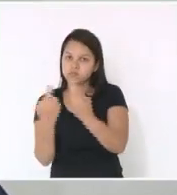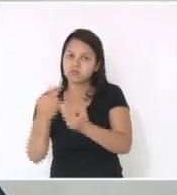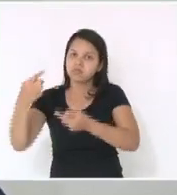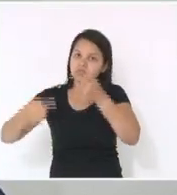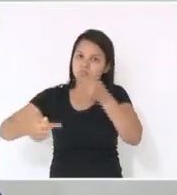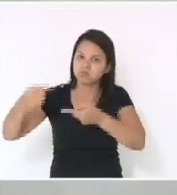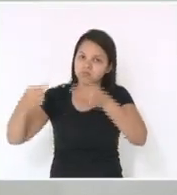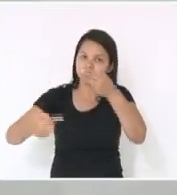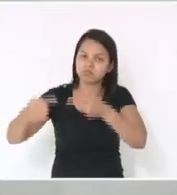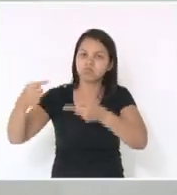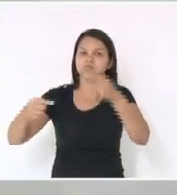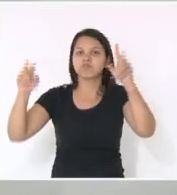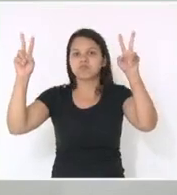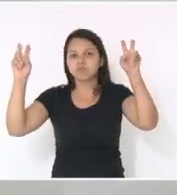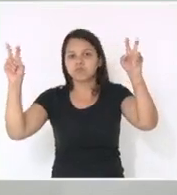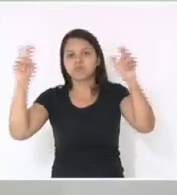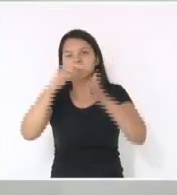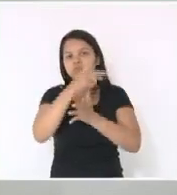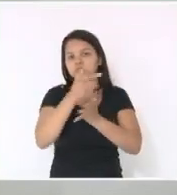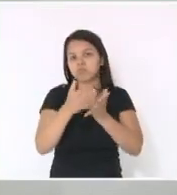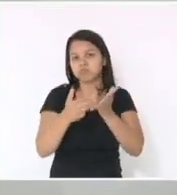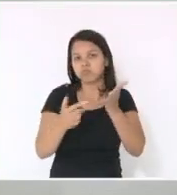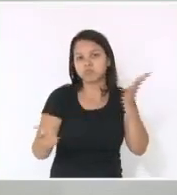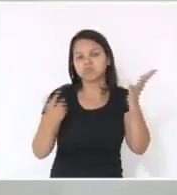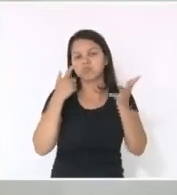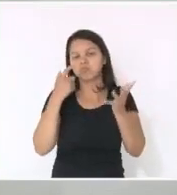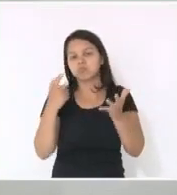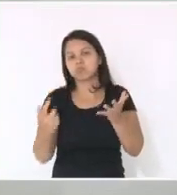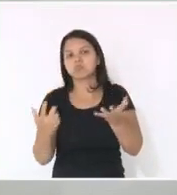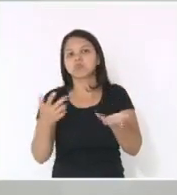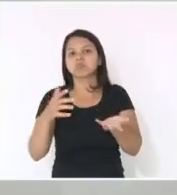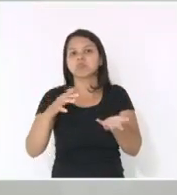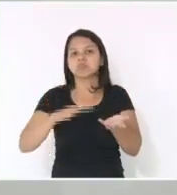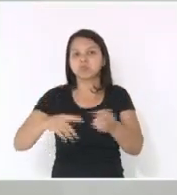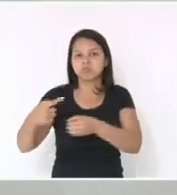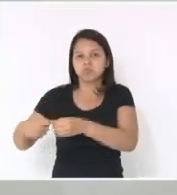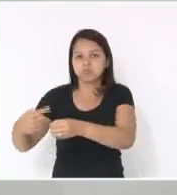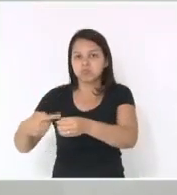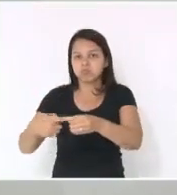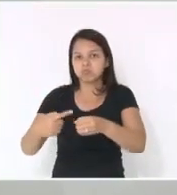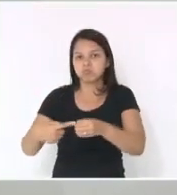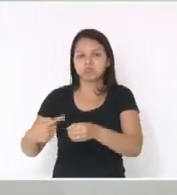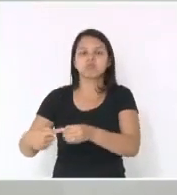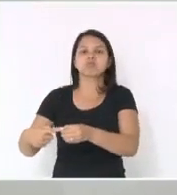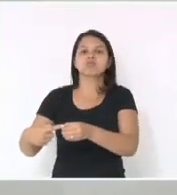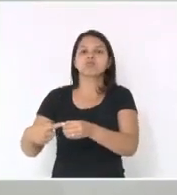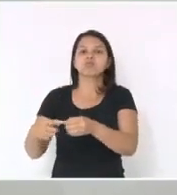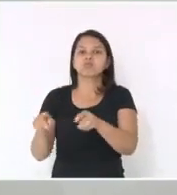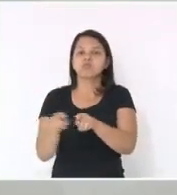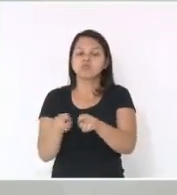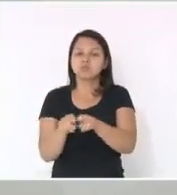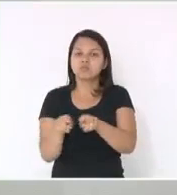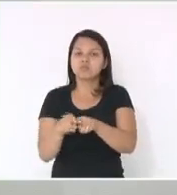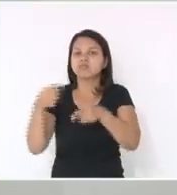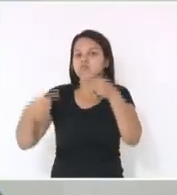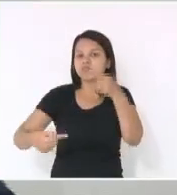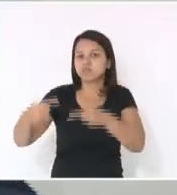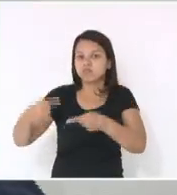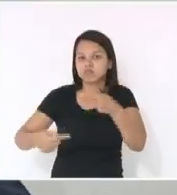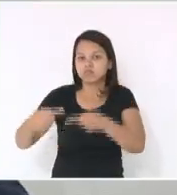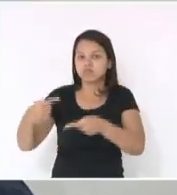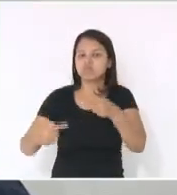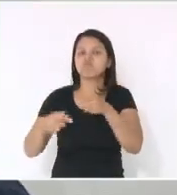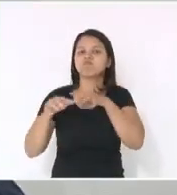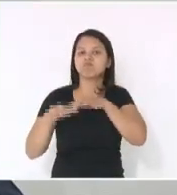de interesse do município, do nosso mandato com aquela região, e também debatemos lá sobre o